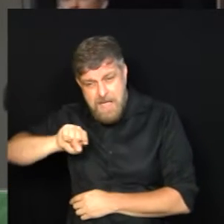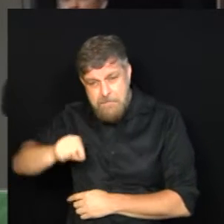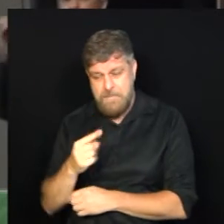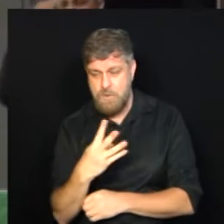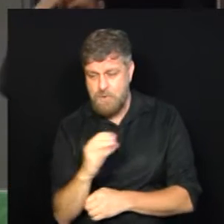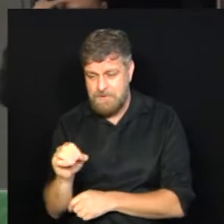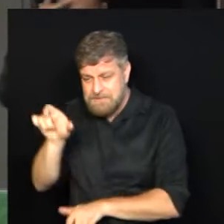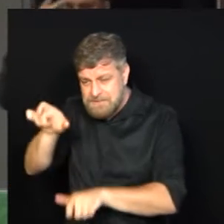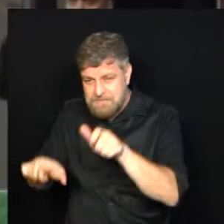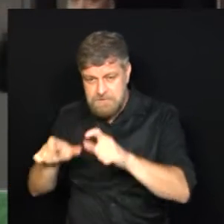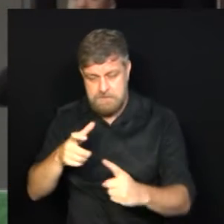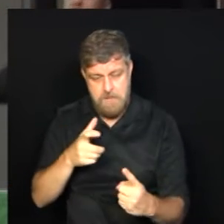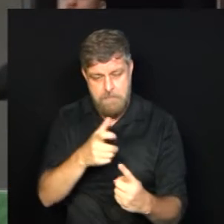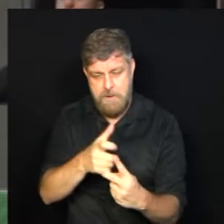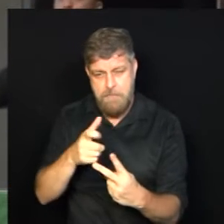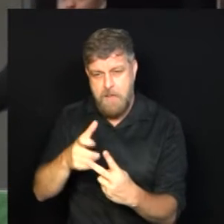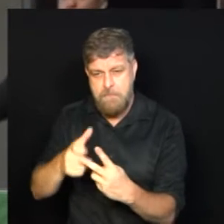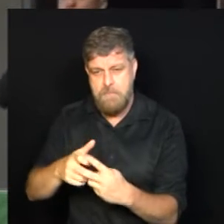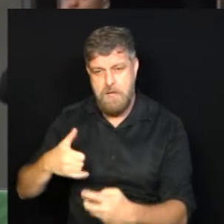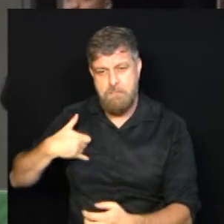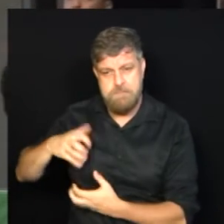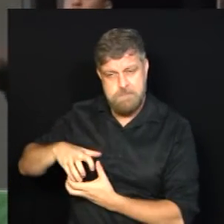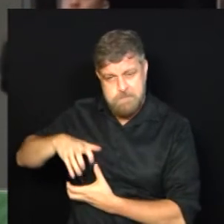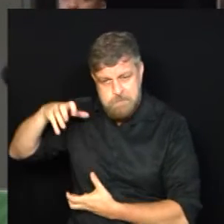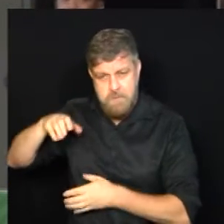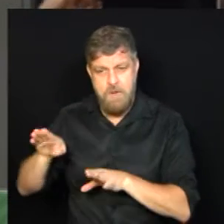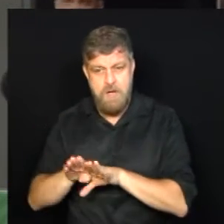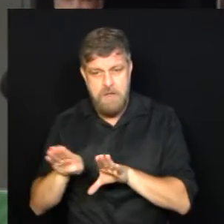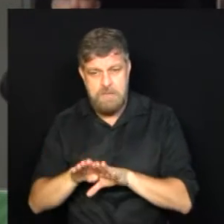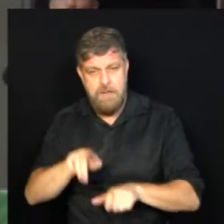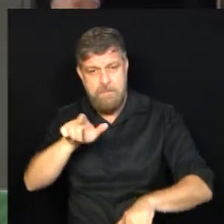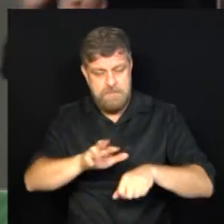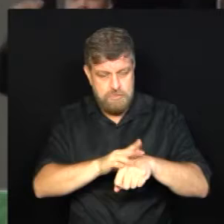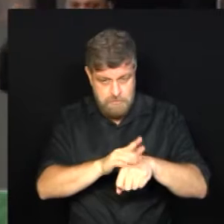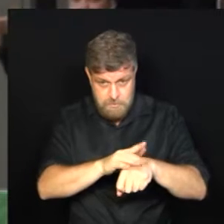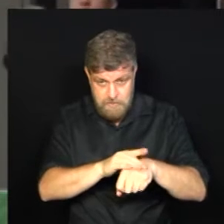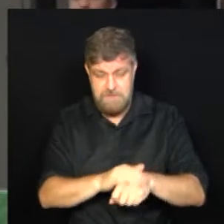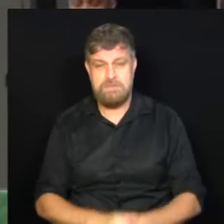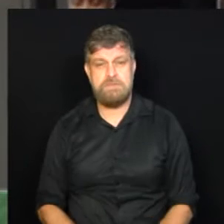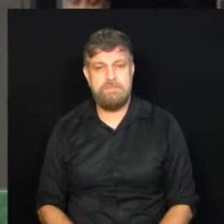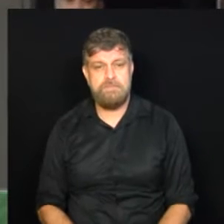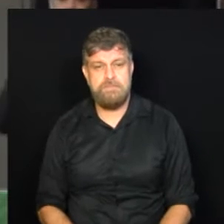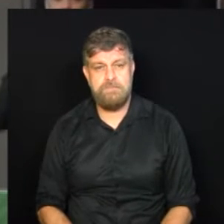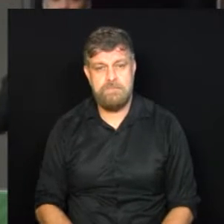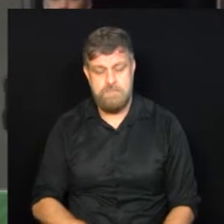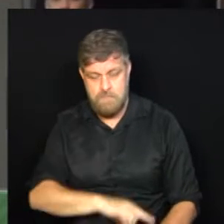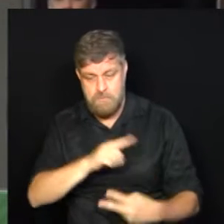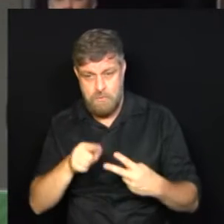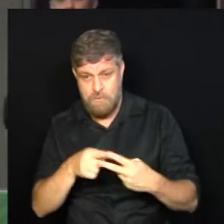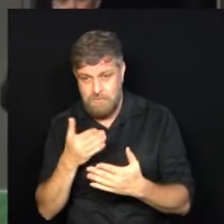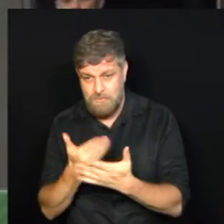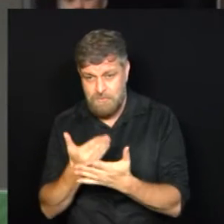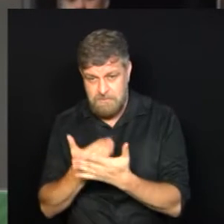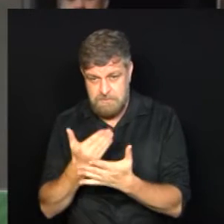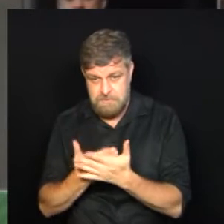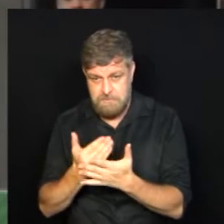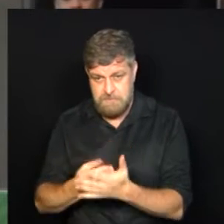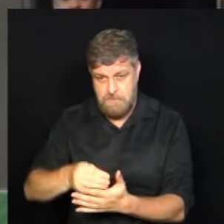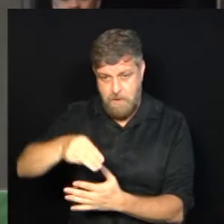1.400 pessoas idosas e pessoas com comorbidade. Um outro estudo chamado